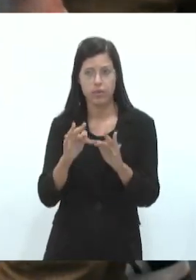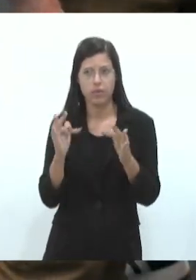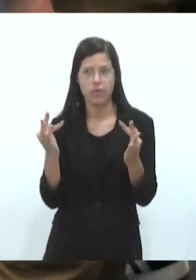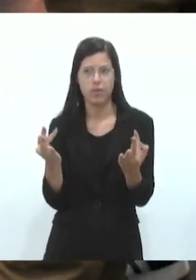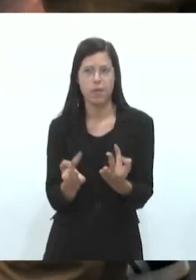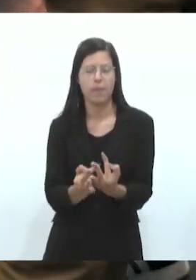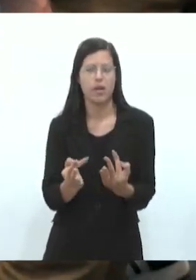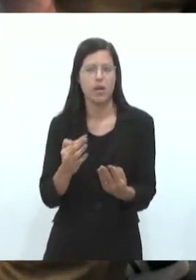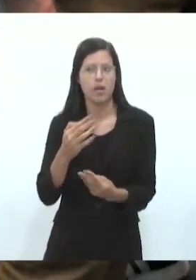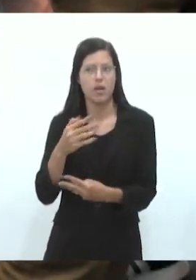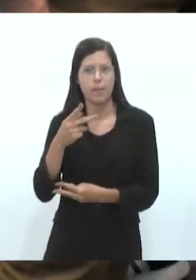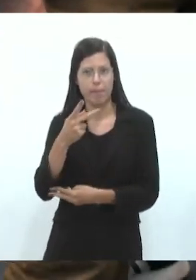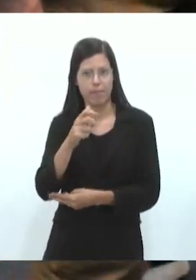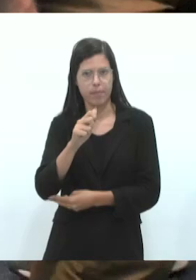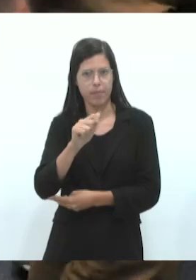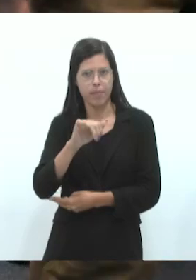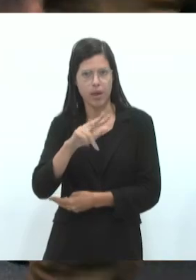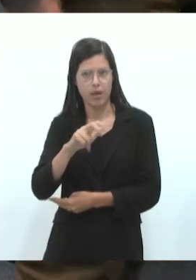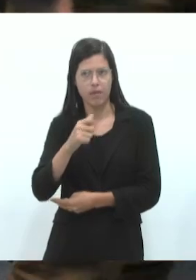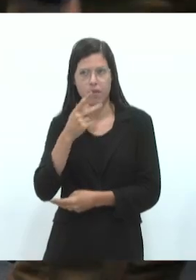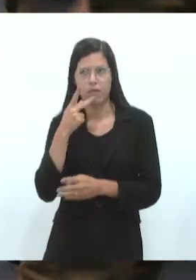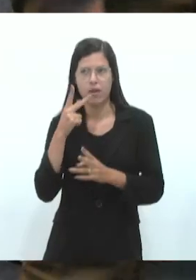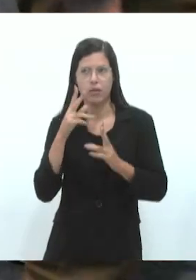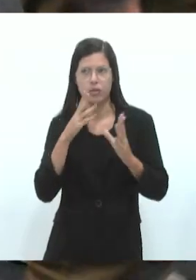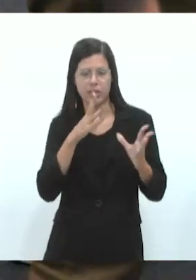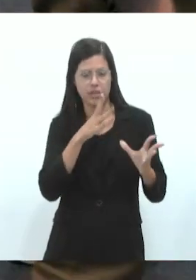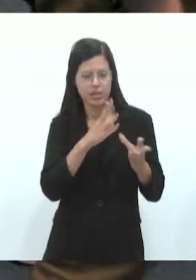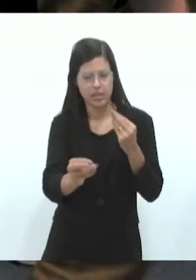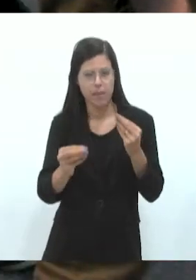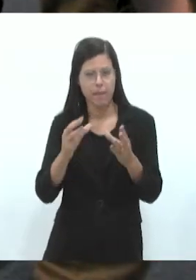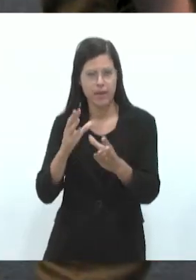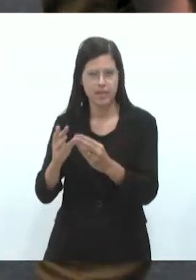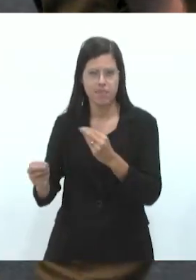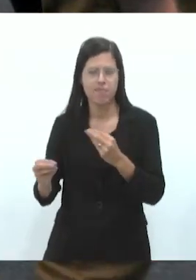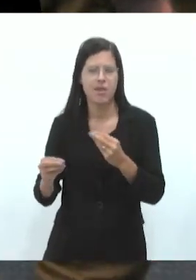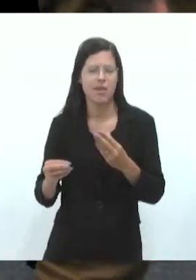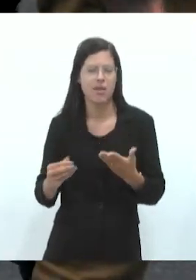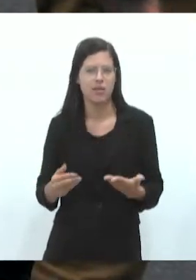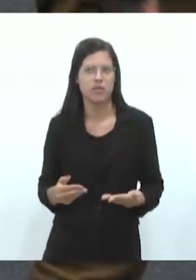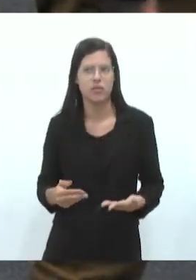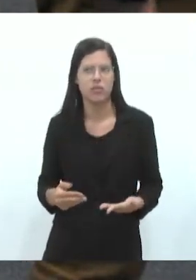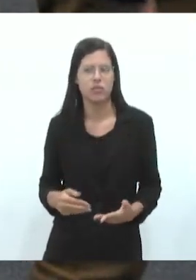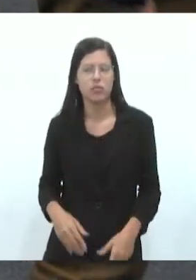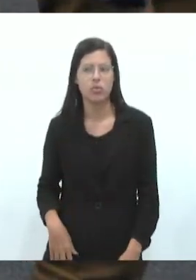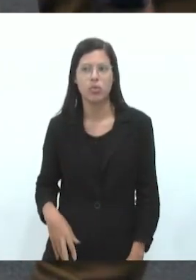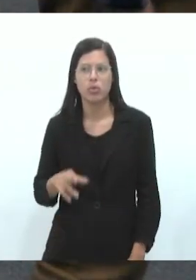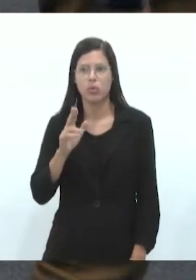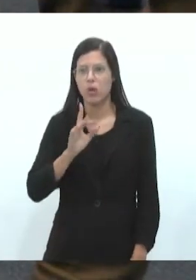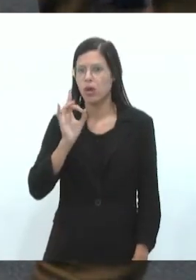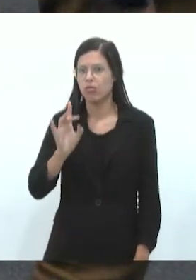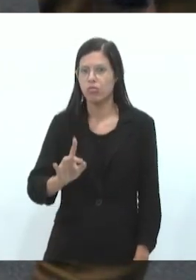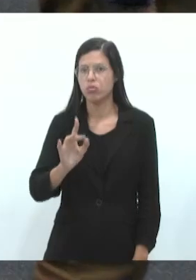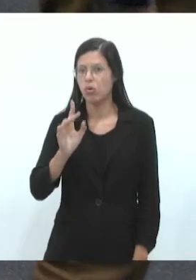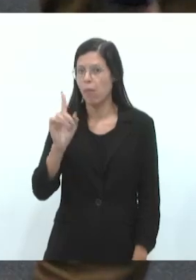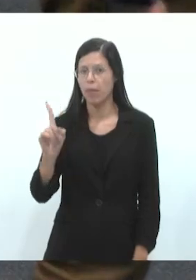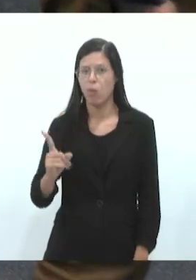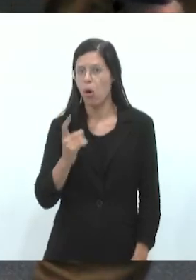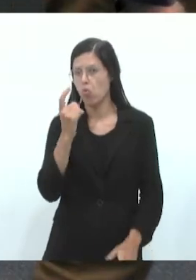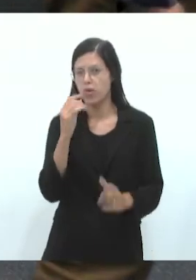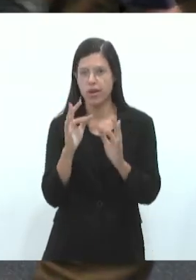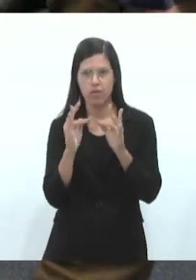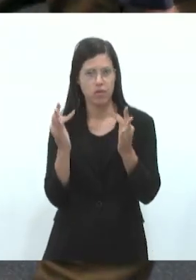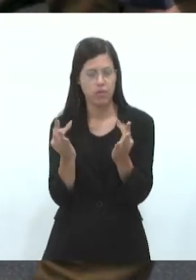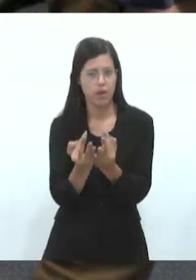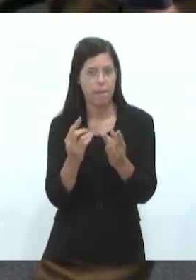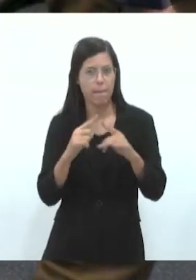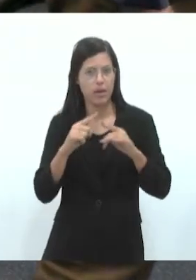dos desaparecimentos forçados. Ou seja, não é apenas sobre Rubens, não é apenas o luto de uma família, mas a luta